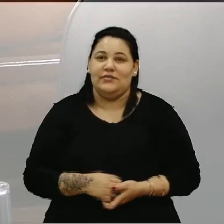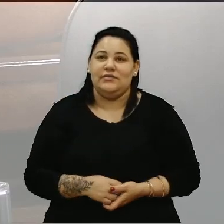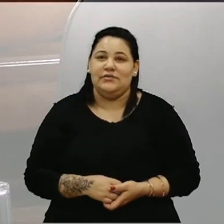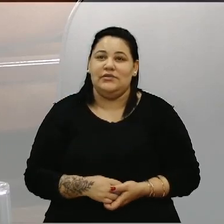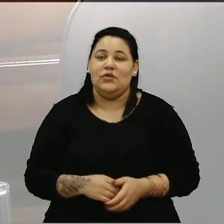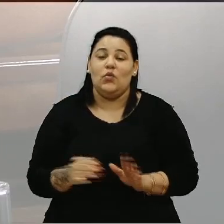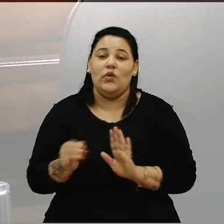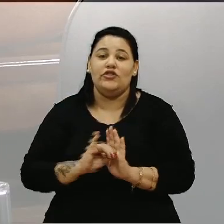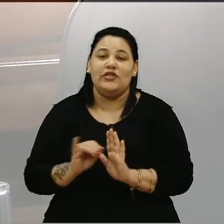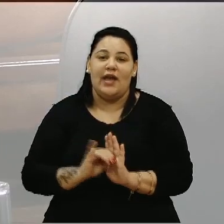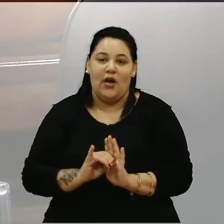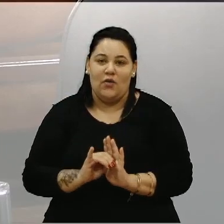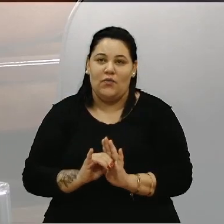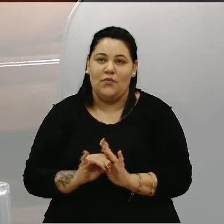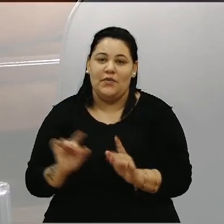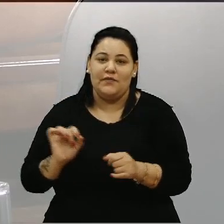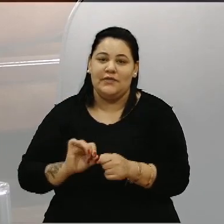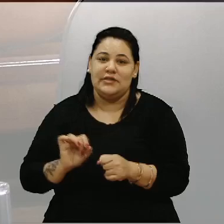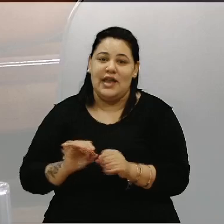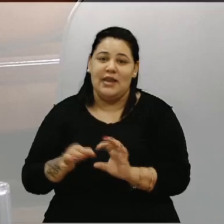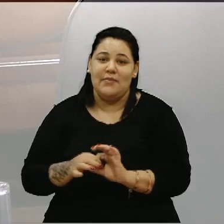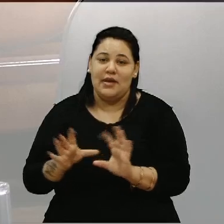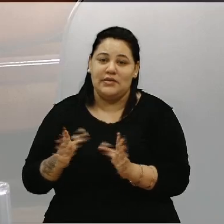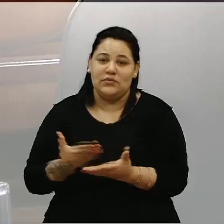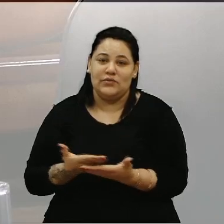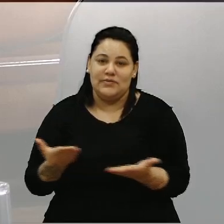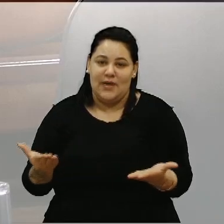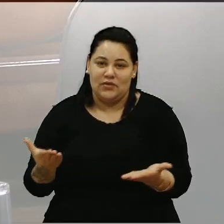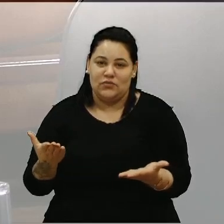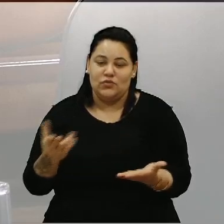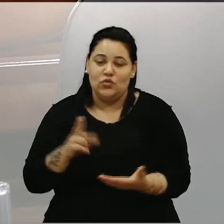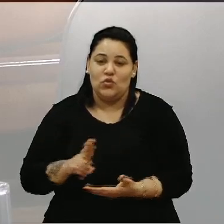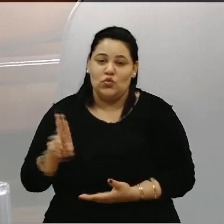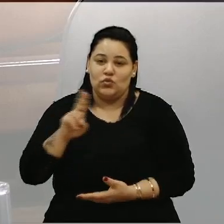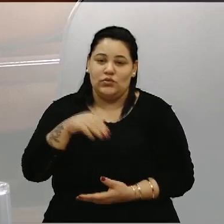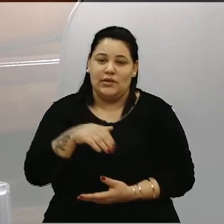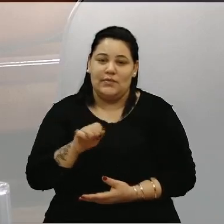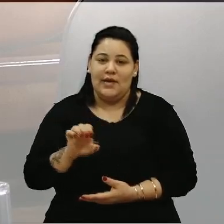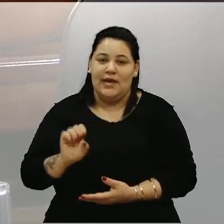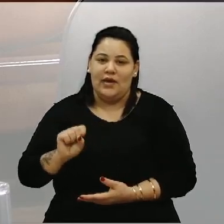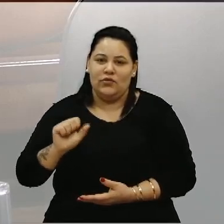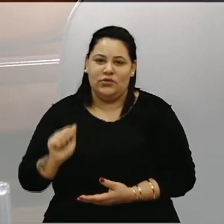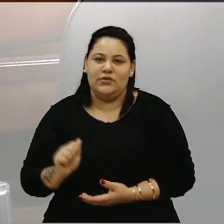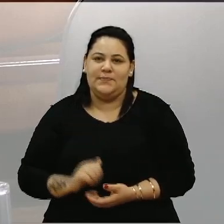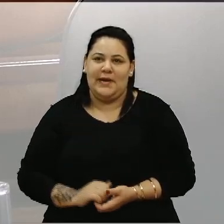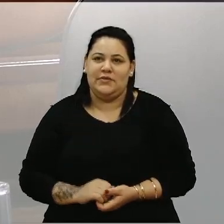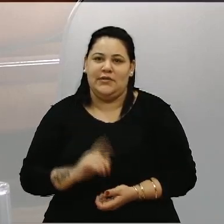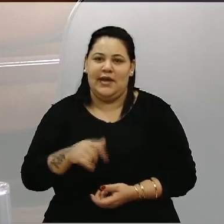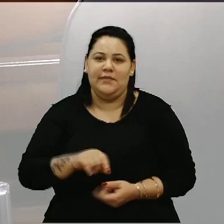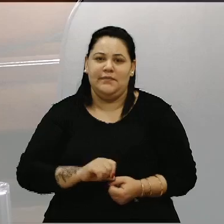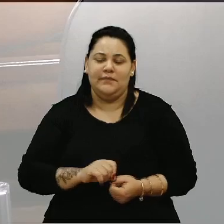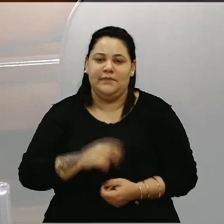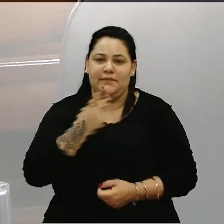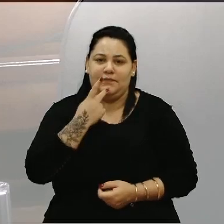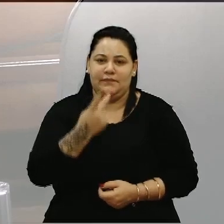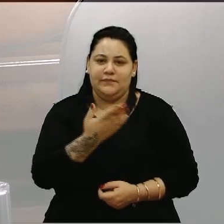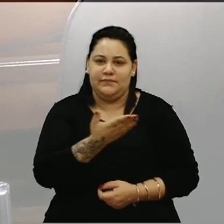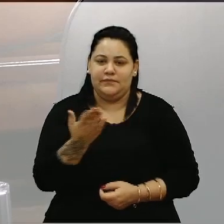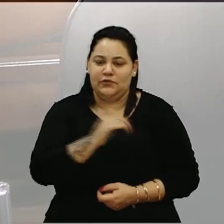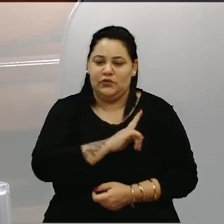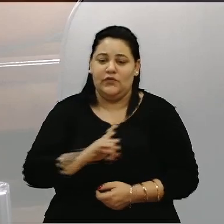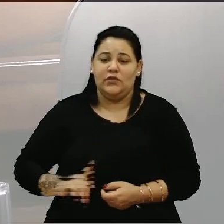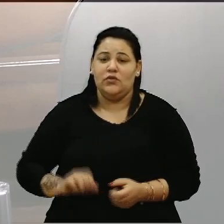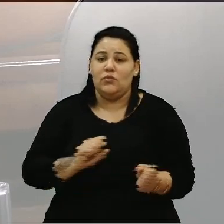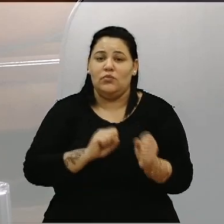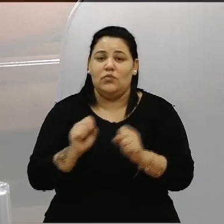edital para a concessão do mercado público da Maesa. Espero, e eu faço essa fala aqui aberta, que o governo possa